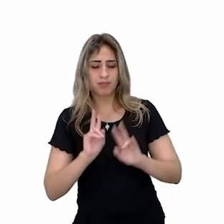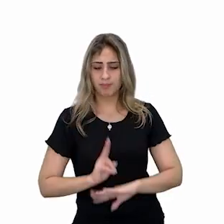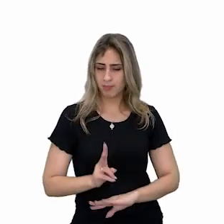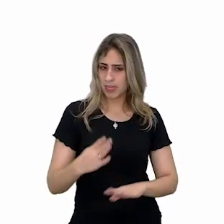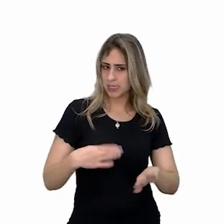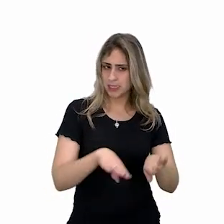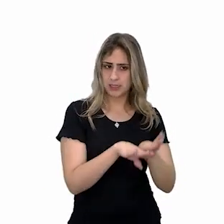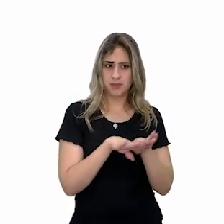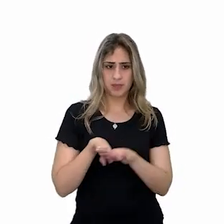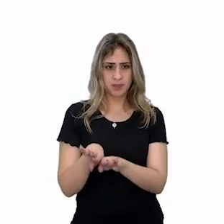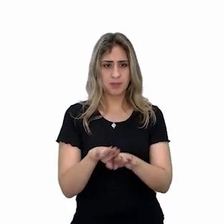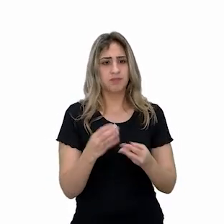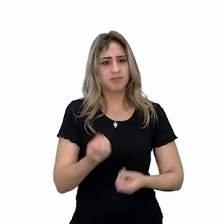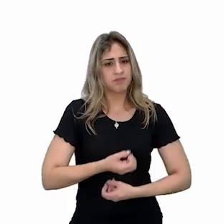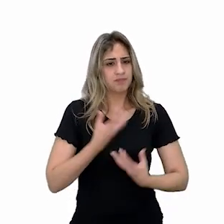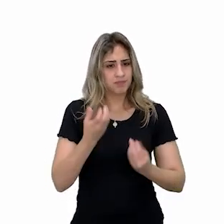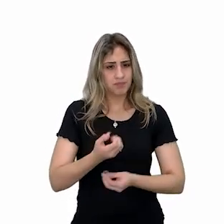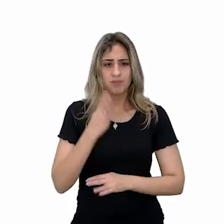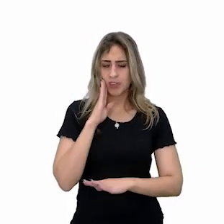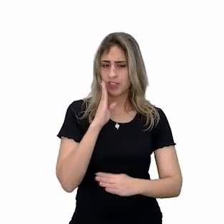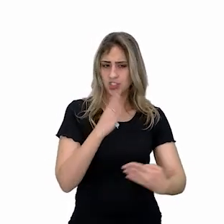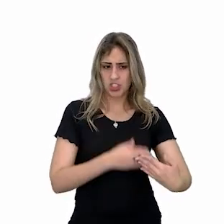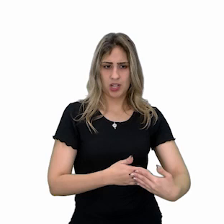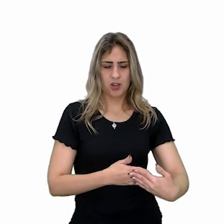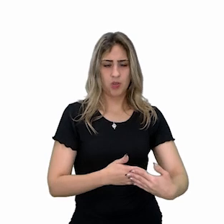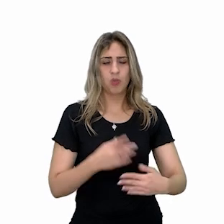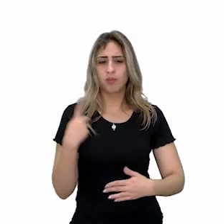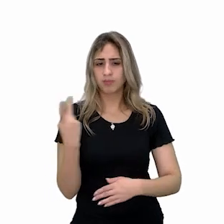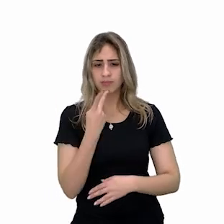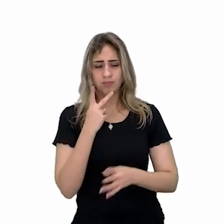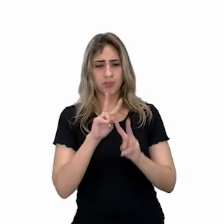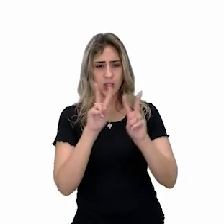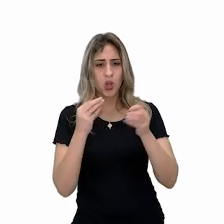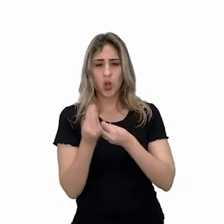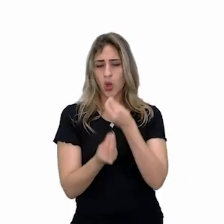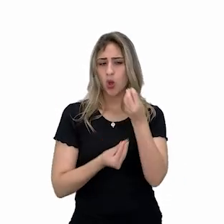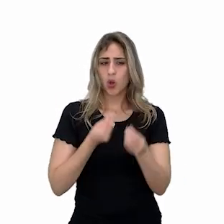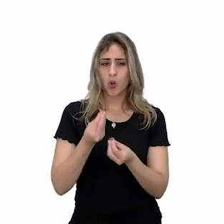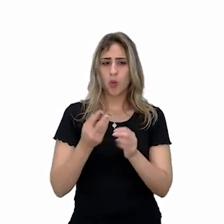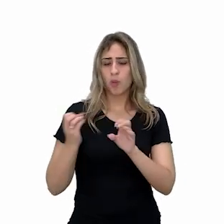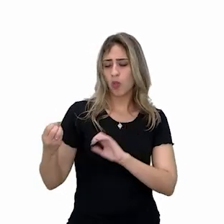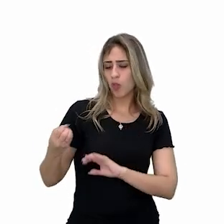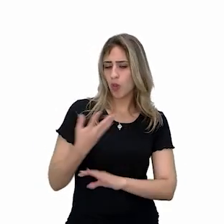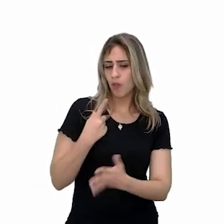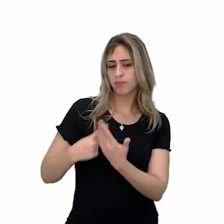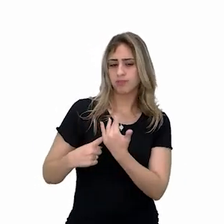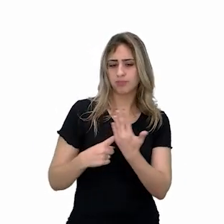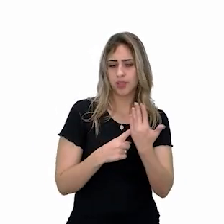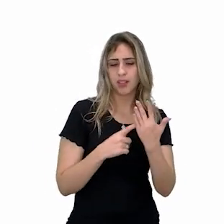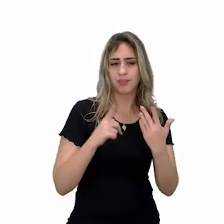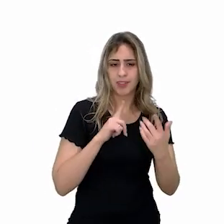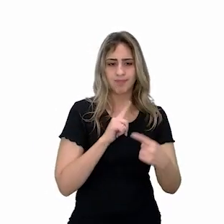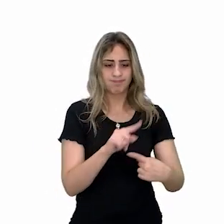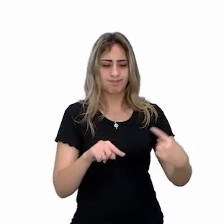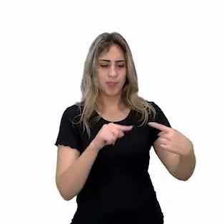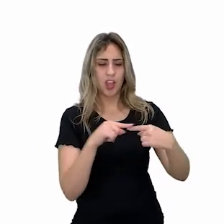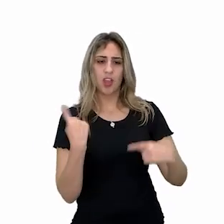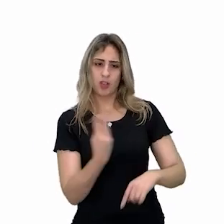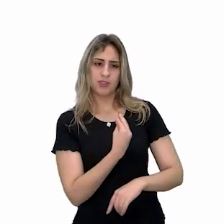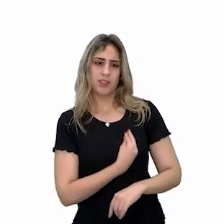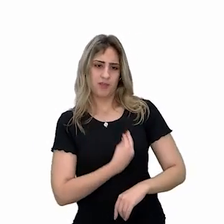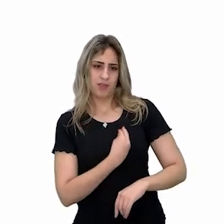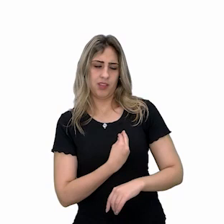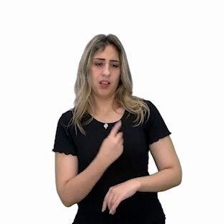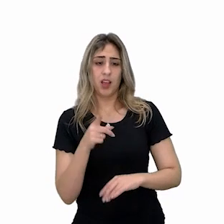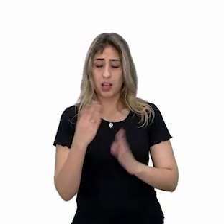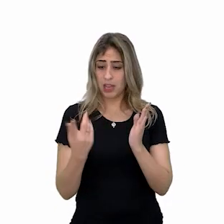a informatização e a automação, para discutir sobre como as novas tecnologias afetam as nossas vidas.